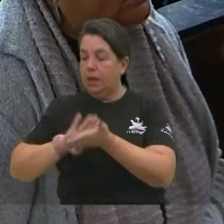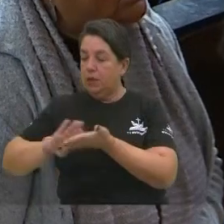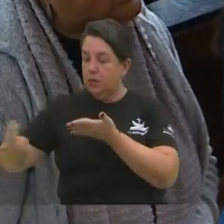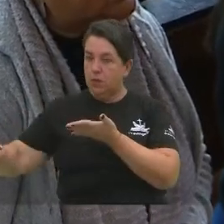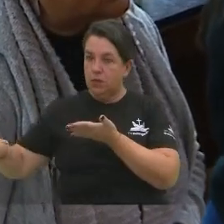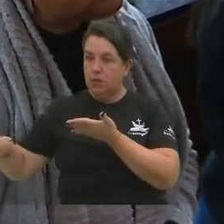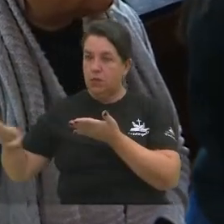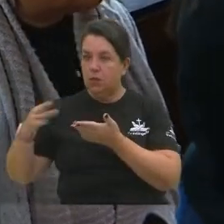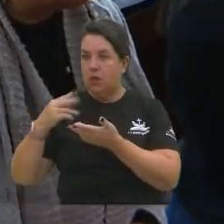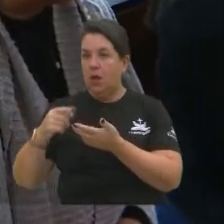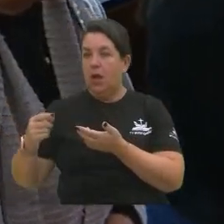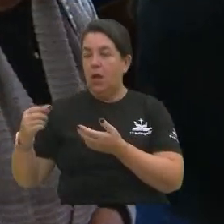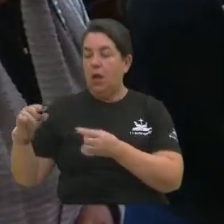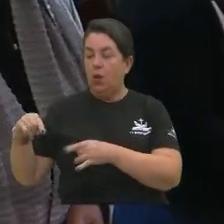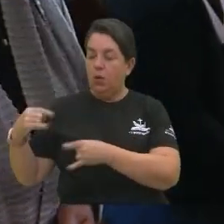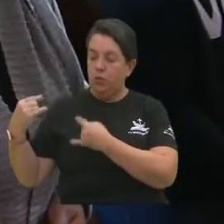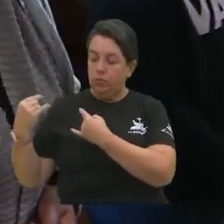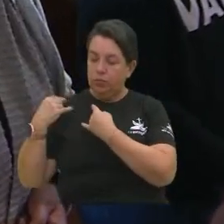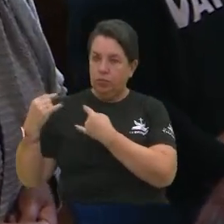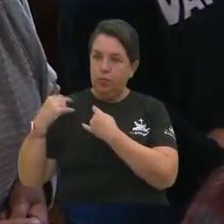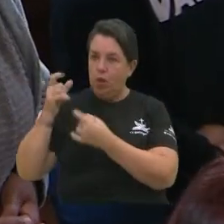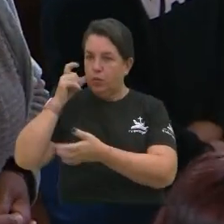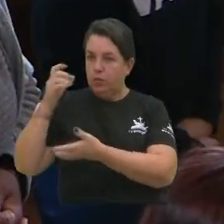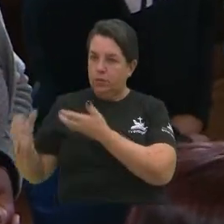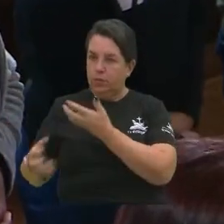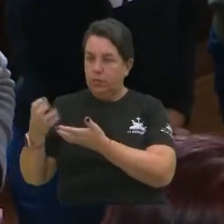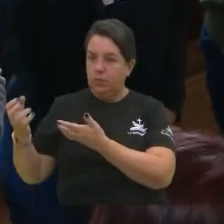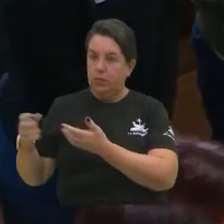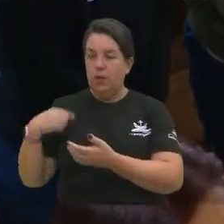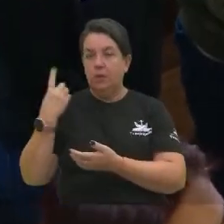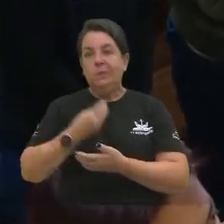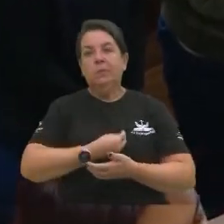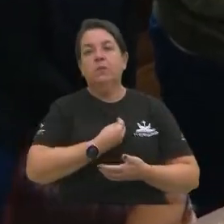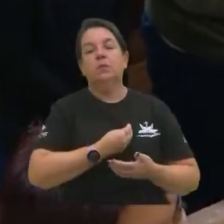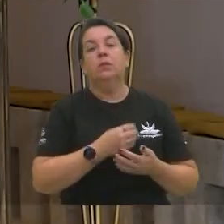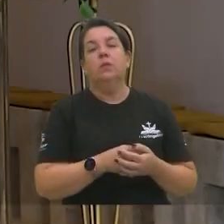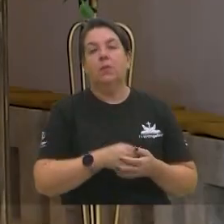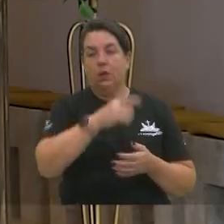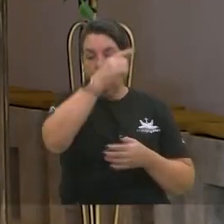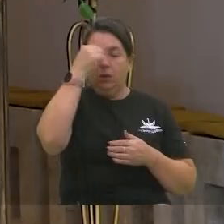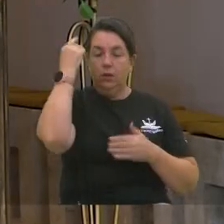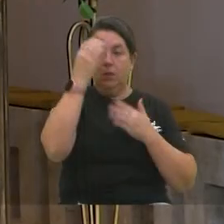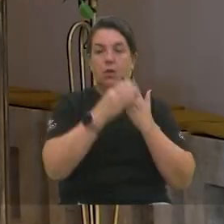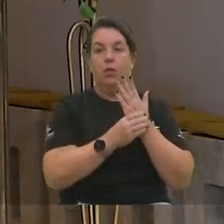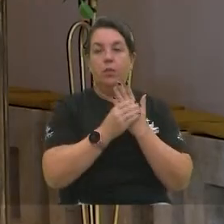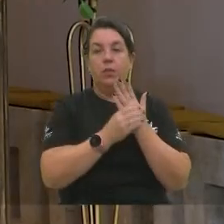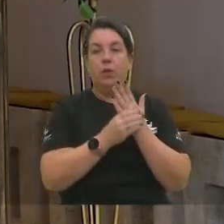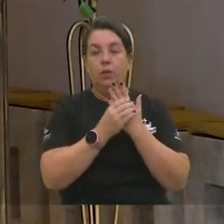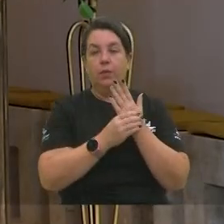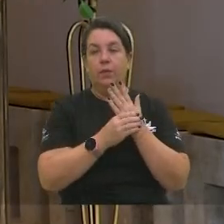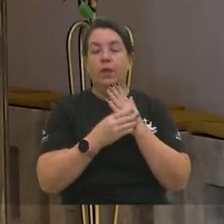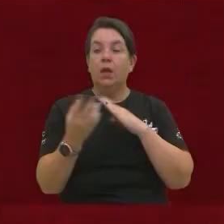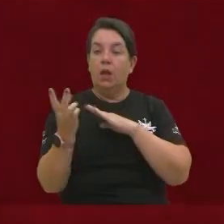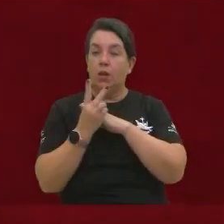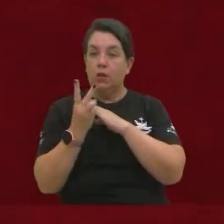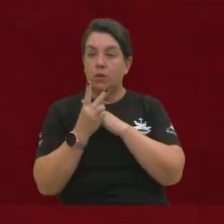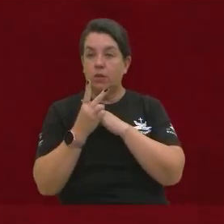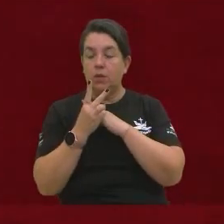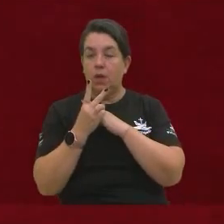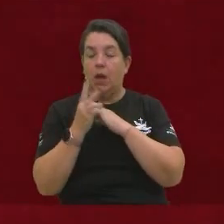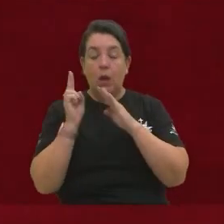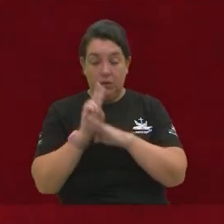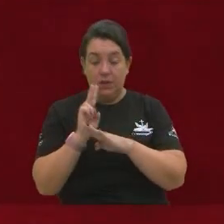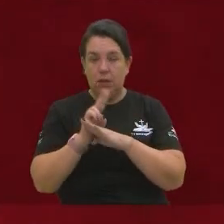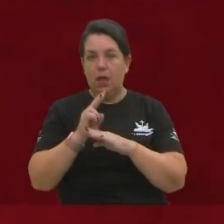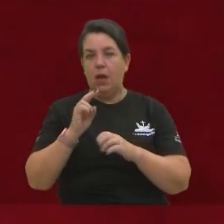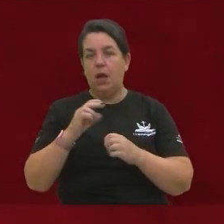rechaçar as investidas do maligno em nossa vida. São Pio, auxiliai as